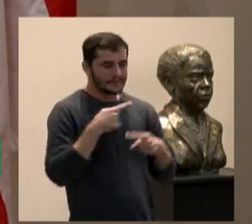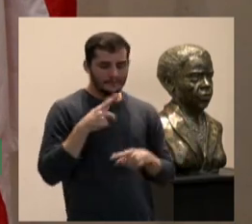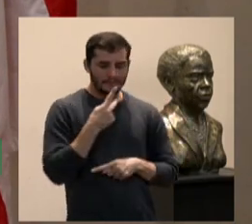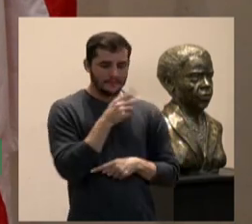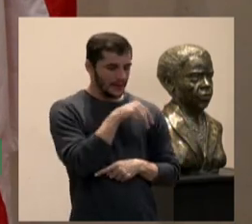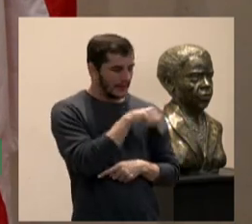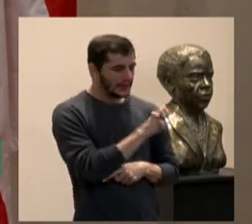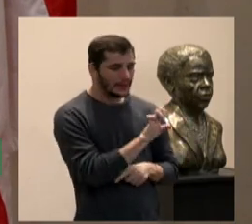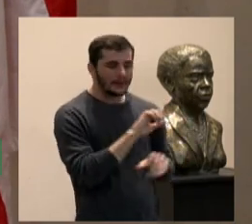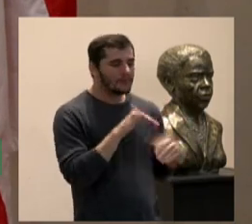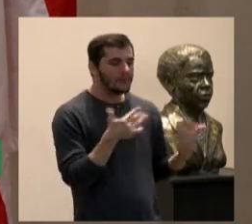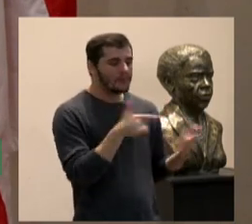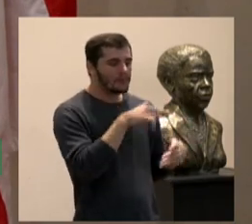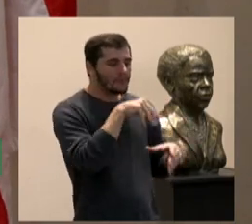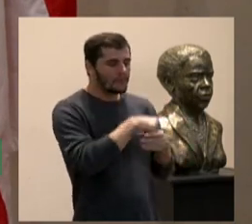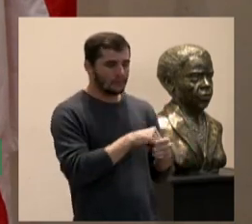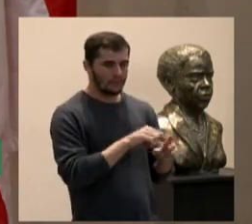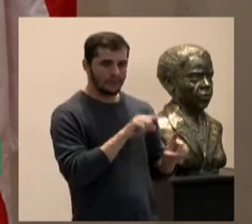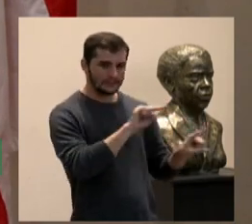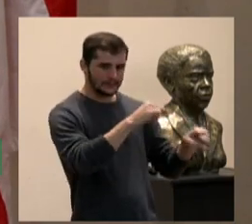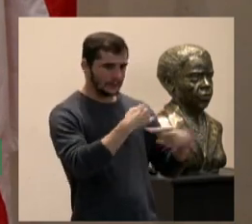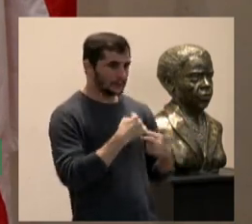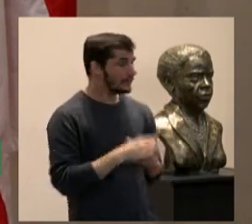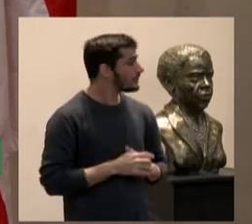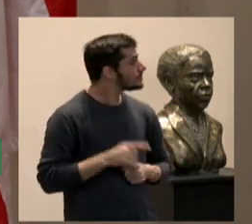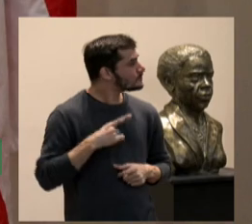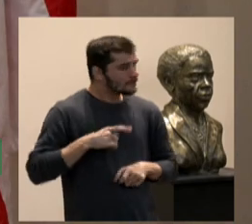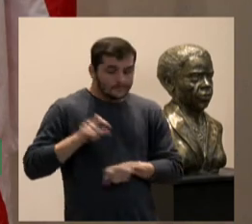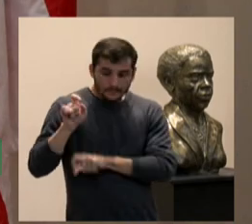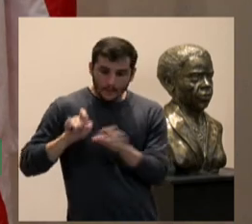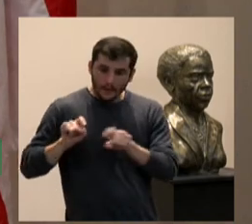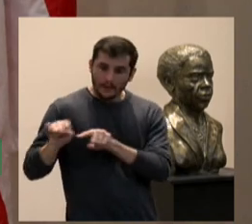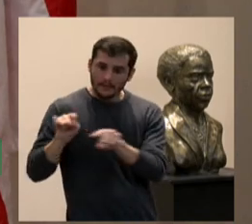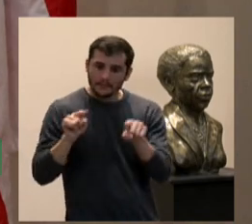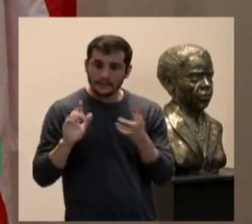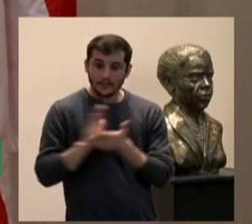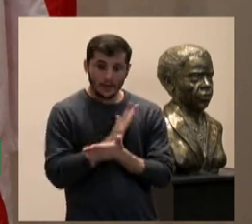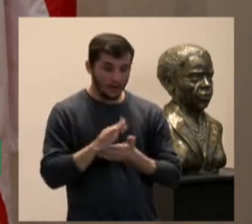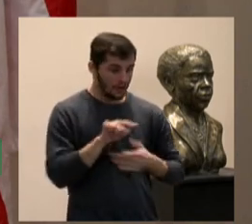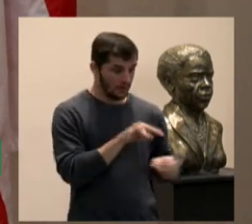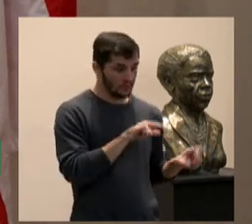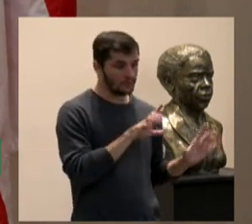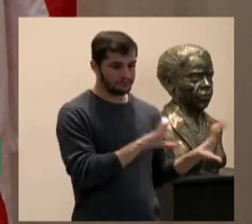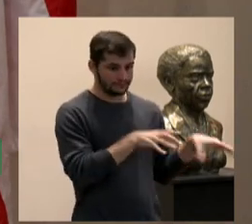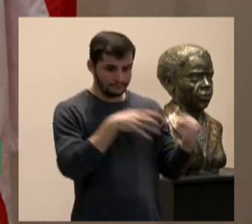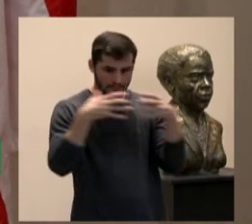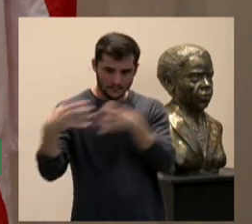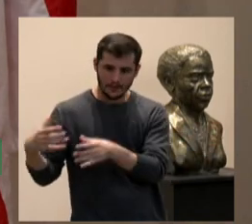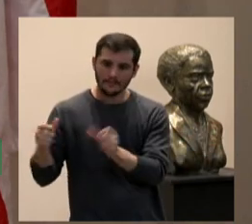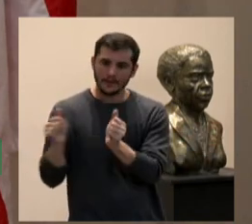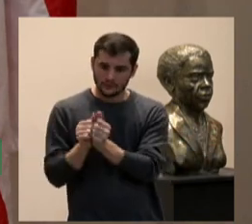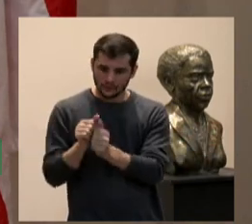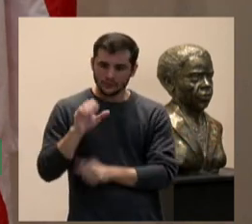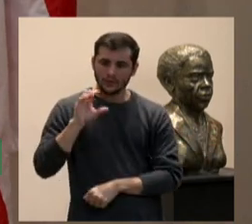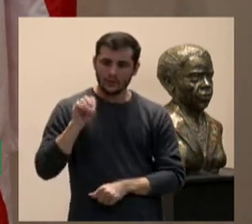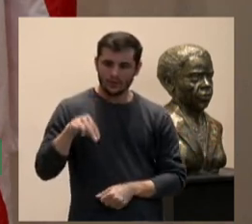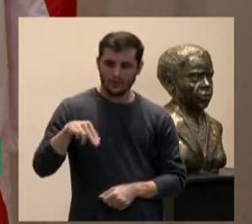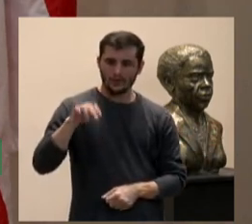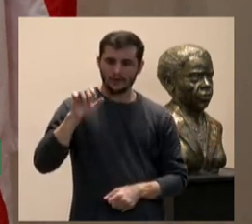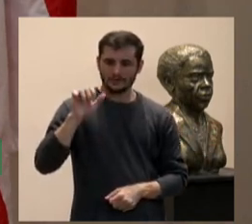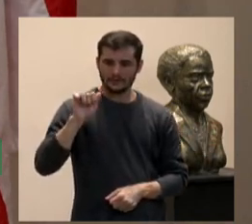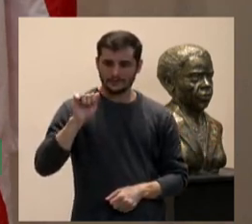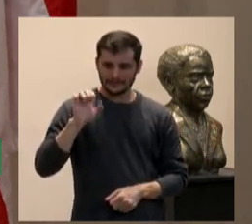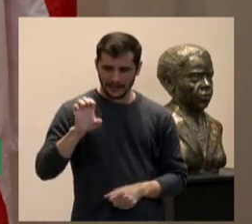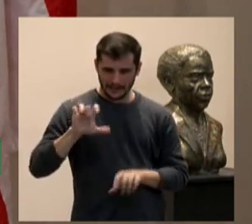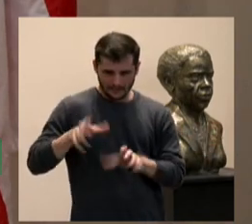Muitos daqui foram delegados, estiveram conosco lá juntos no debate da CONAI, participaram ativamente das